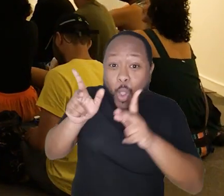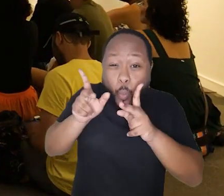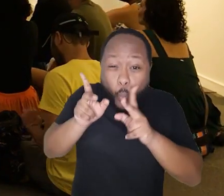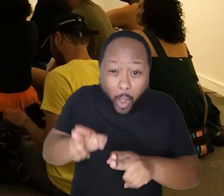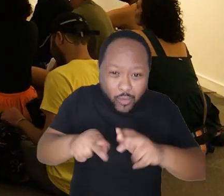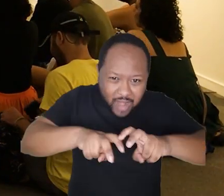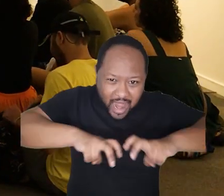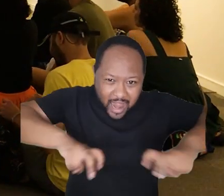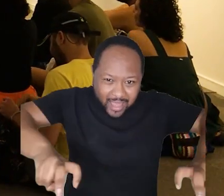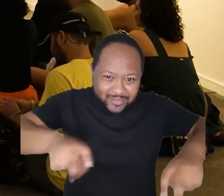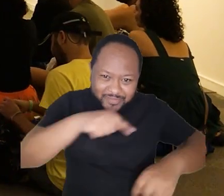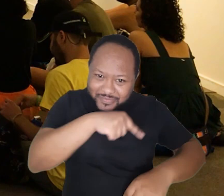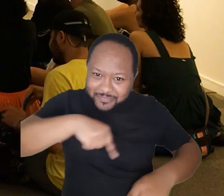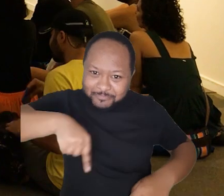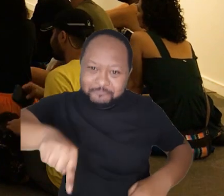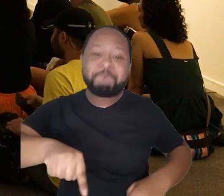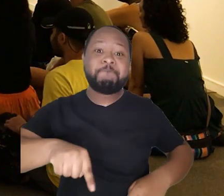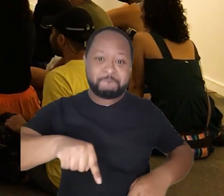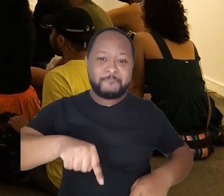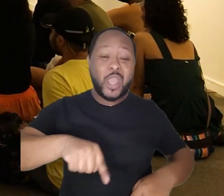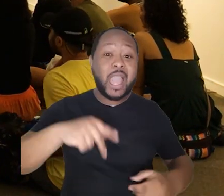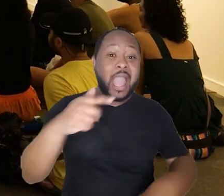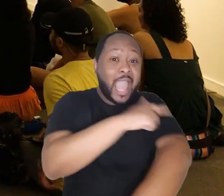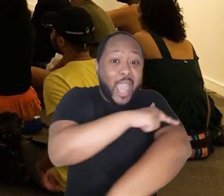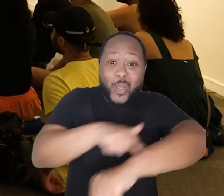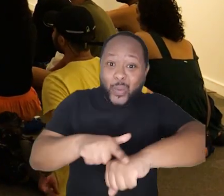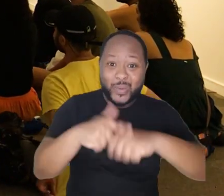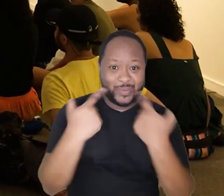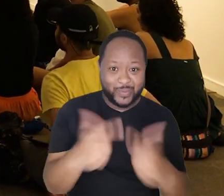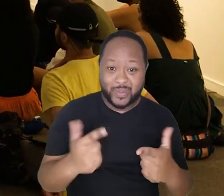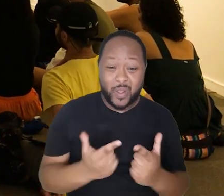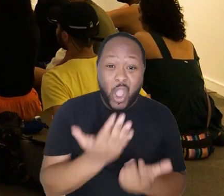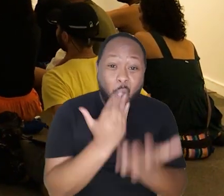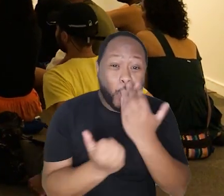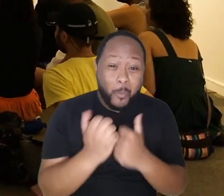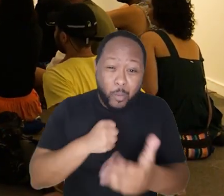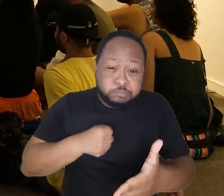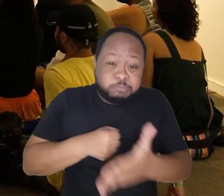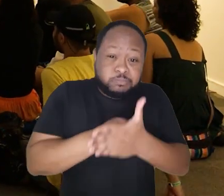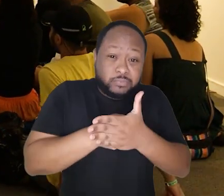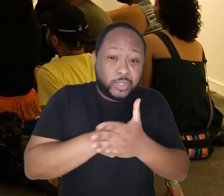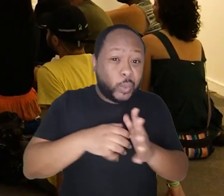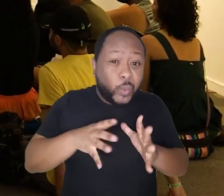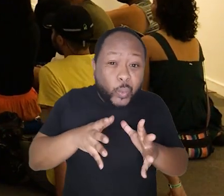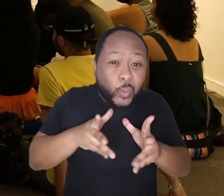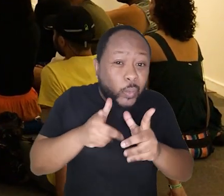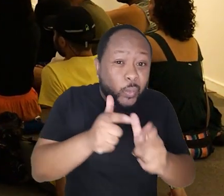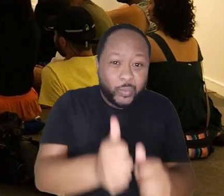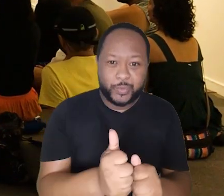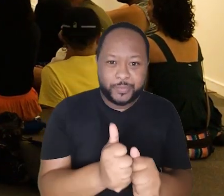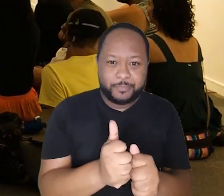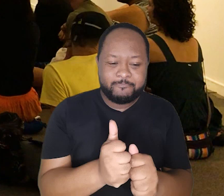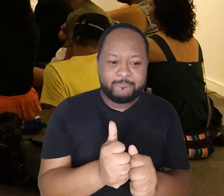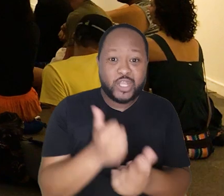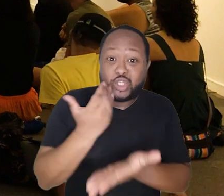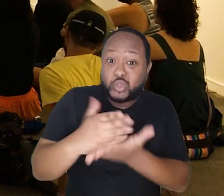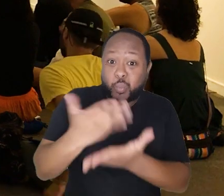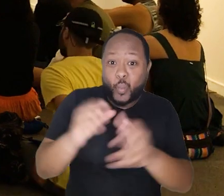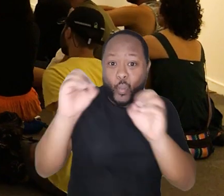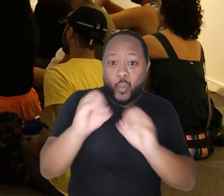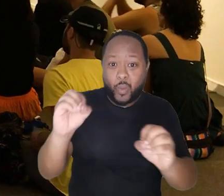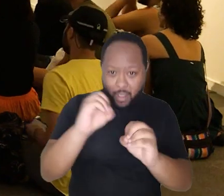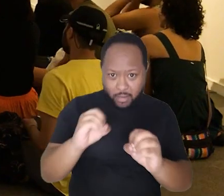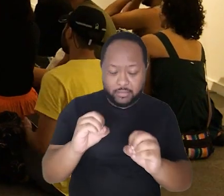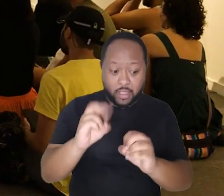teve parcimônia. A fada comeu toda a manga e não sobrou nada. E aí então a fada viu que ela tinha